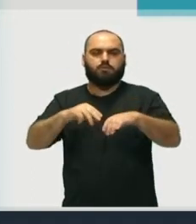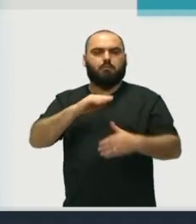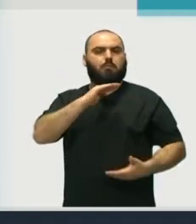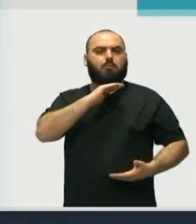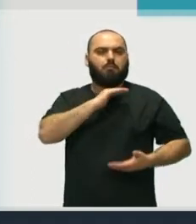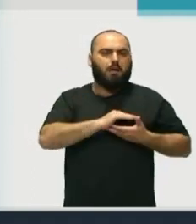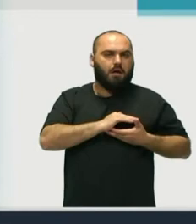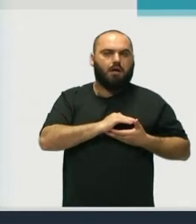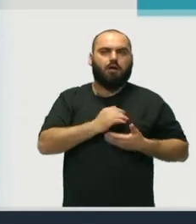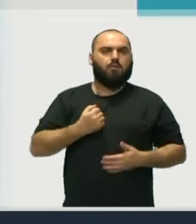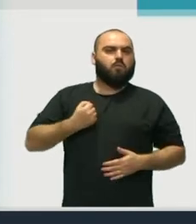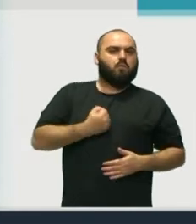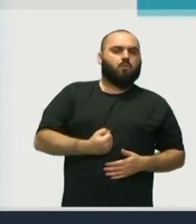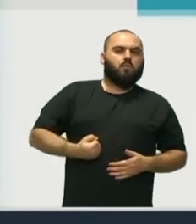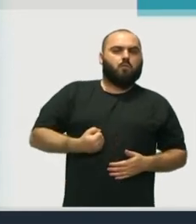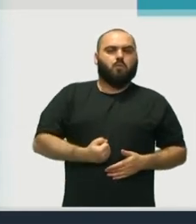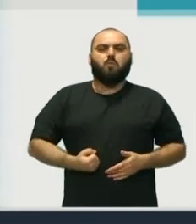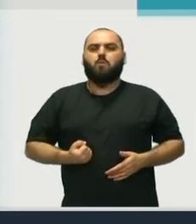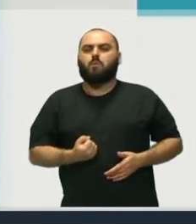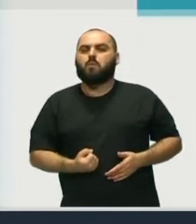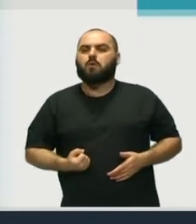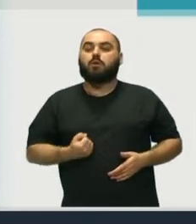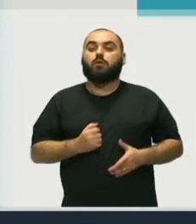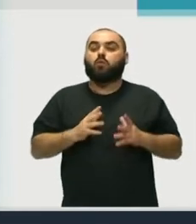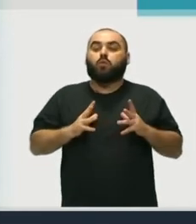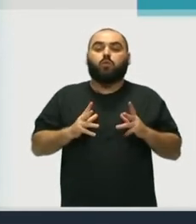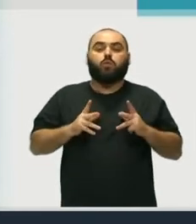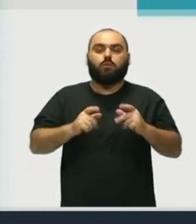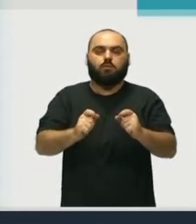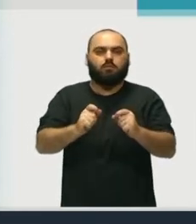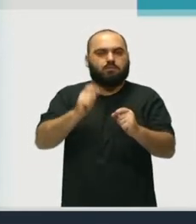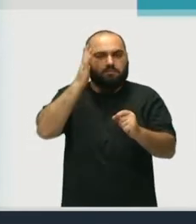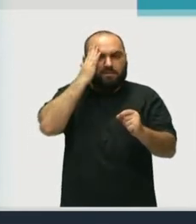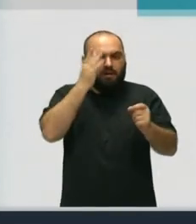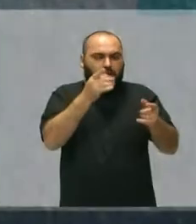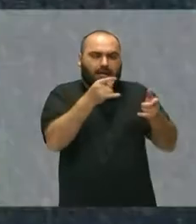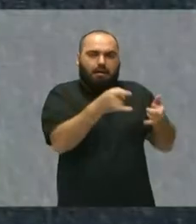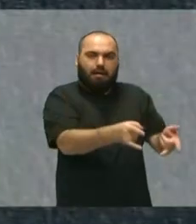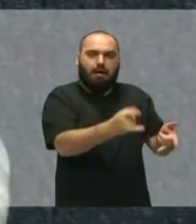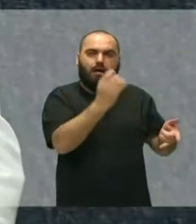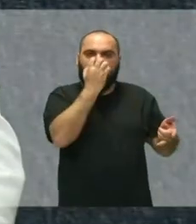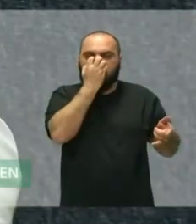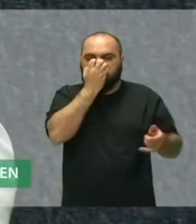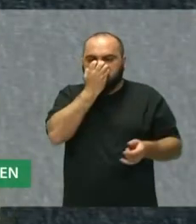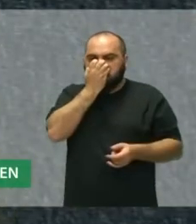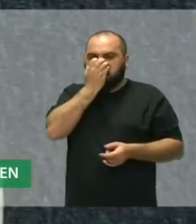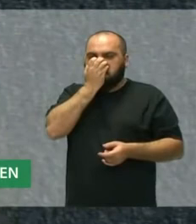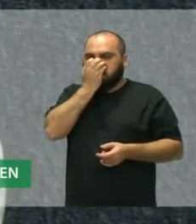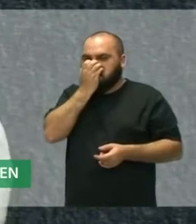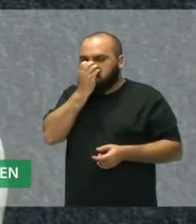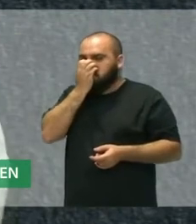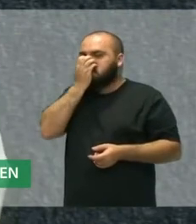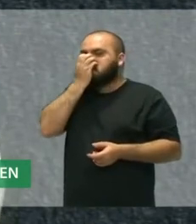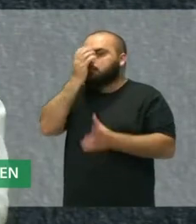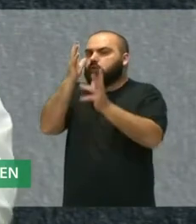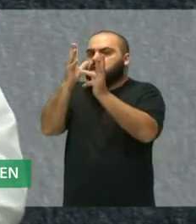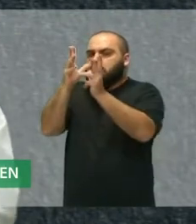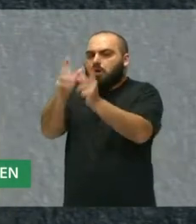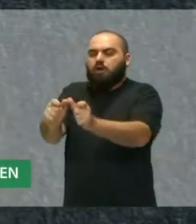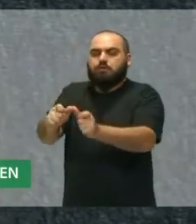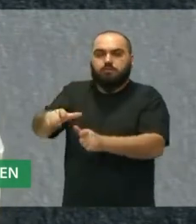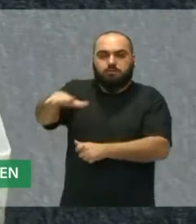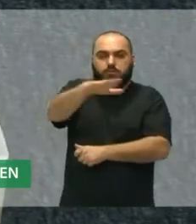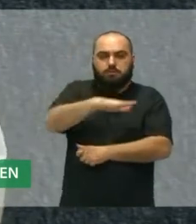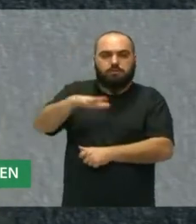mamografia, ultrassonografia, os leitos, os respiradores, todos os equipamentos. Aqui